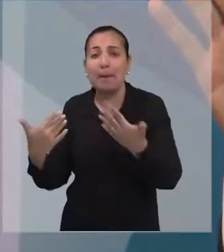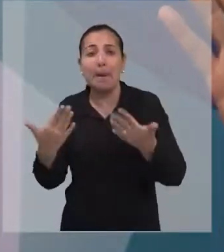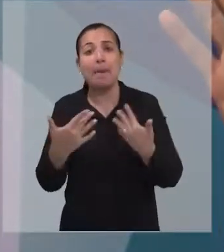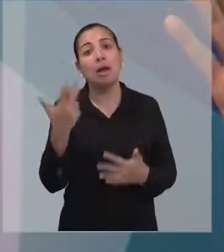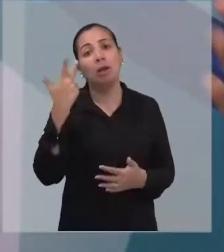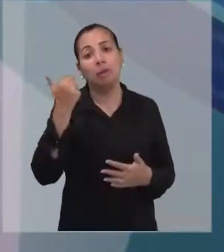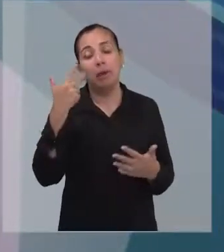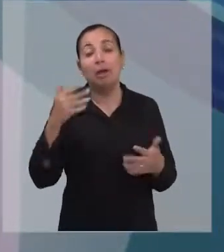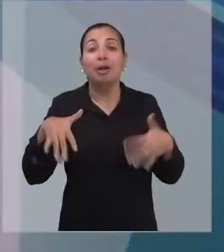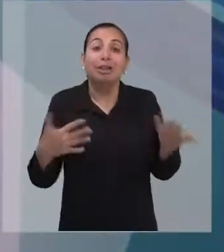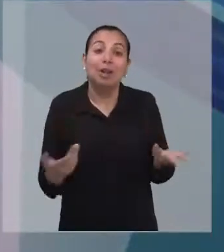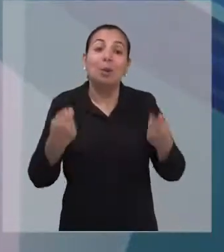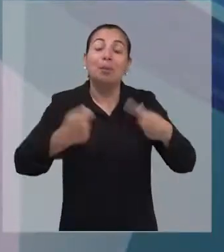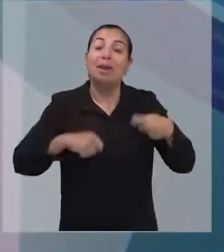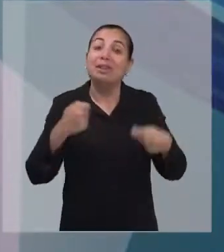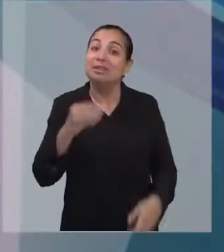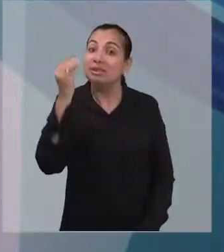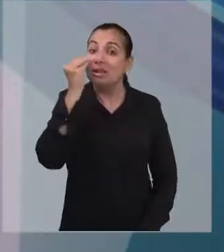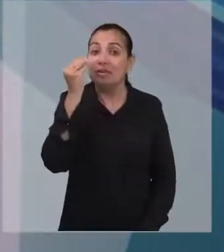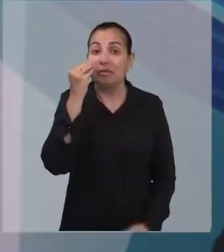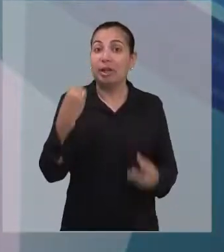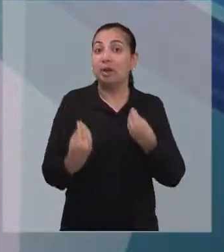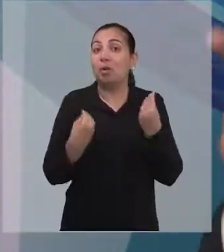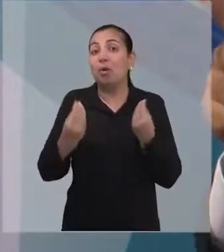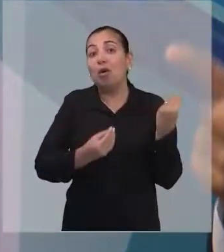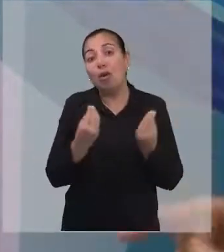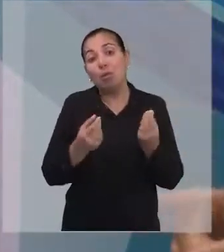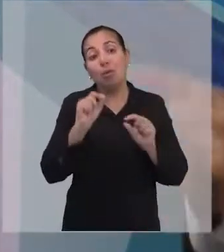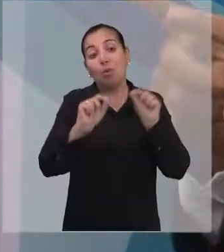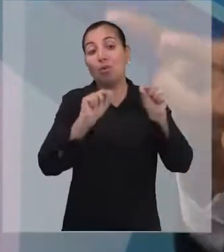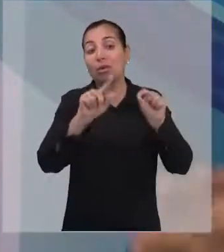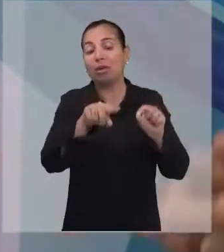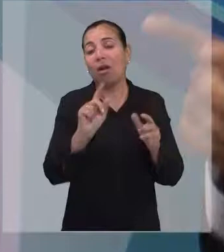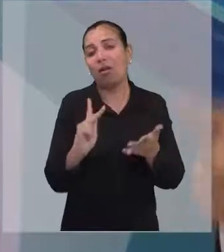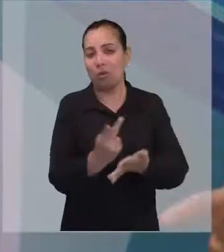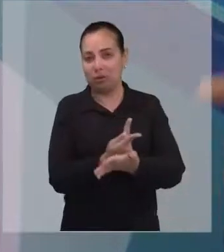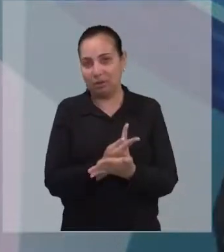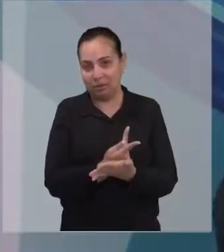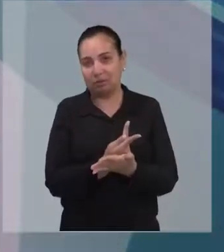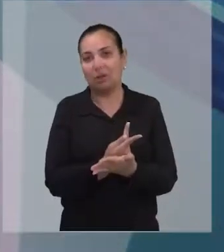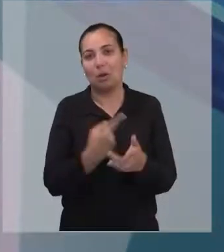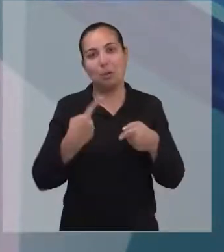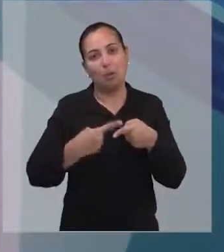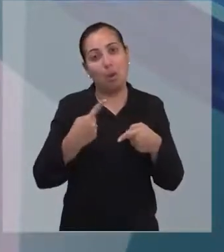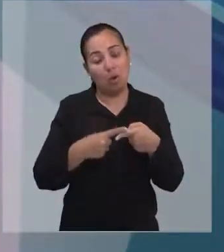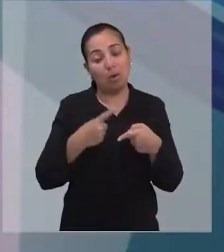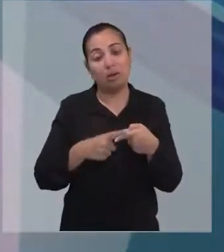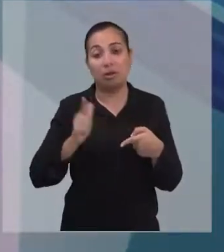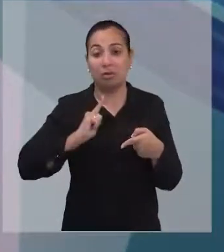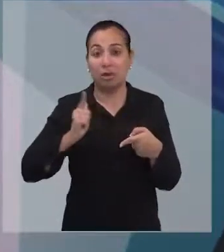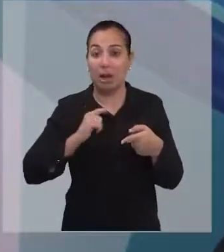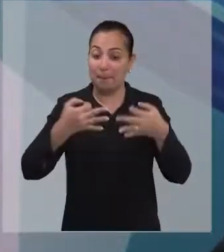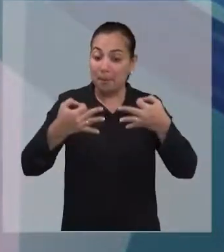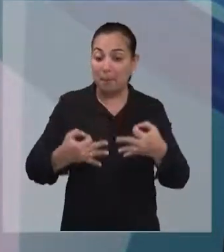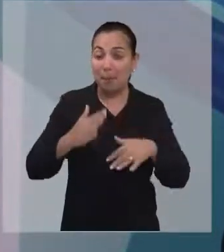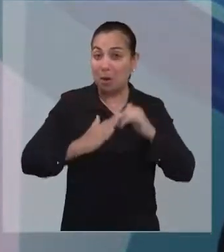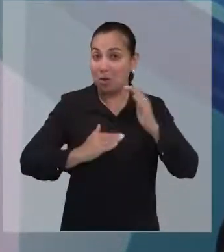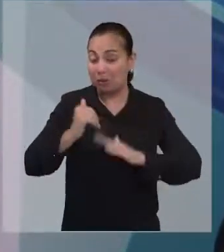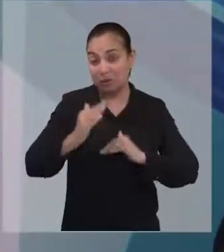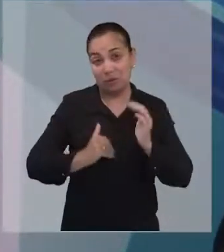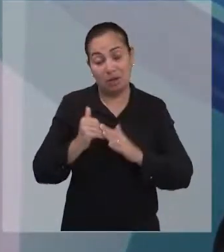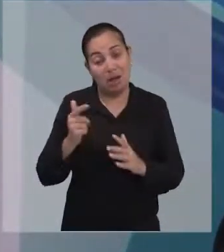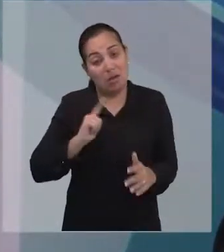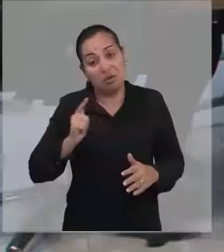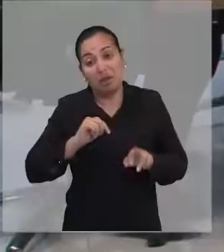da interpretação, que eu acho uma interpretação contrária ao que se conhece da atitude dos órgãos do Ministério Público. Deixa eu colocar o